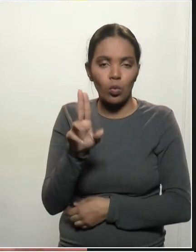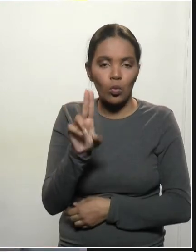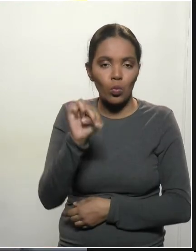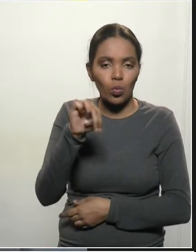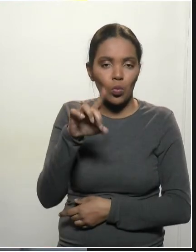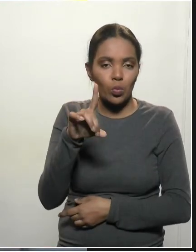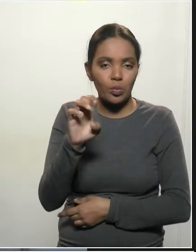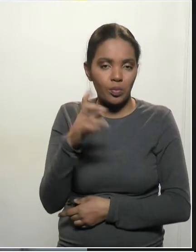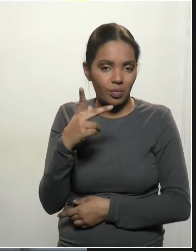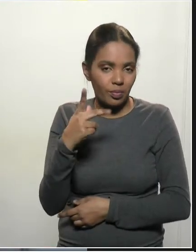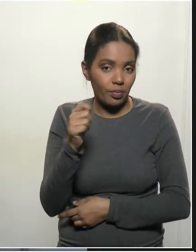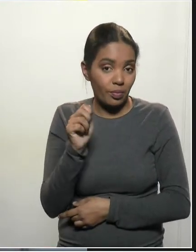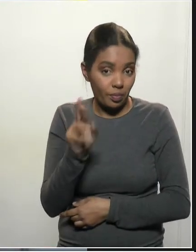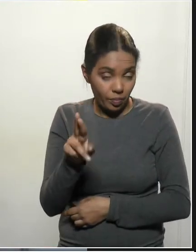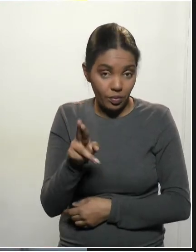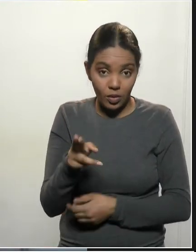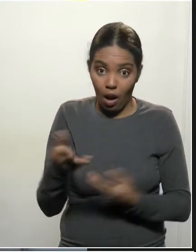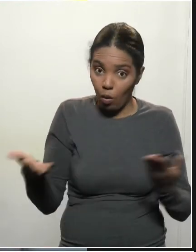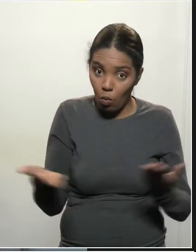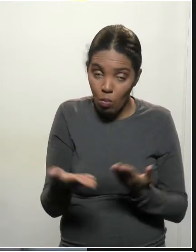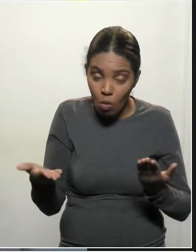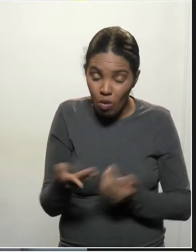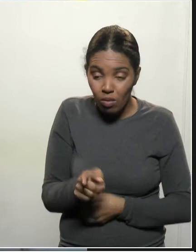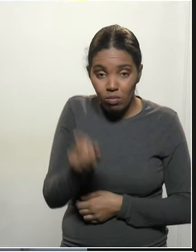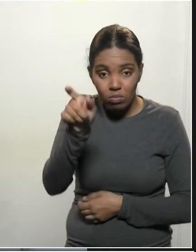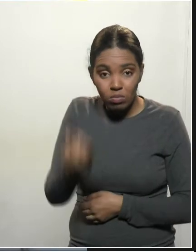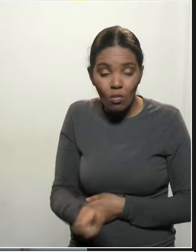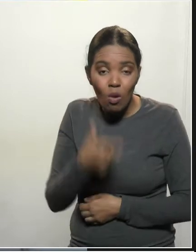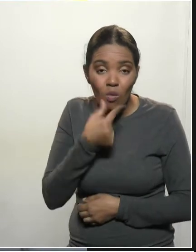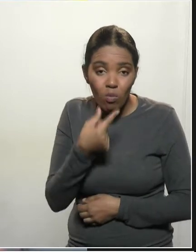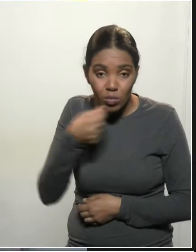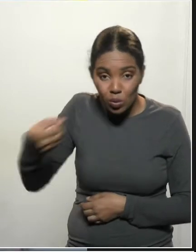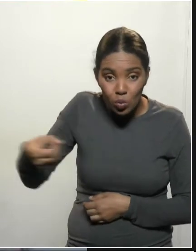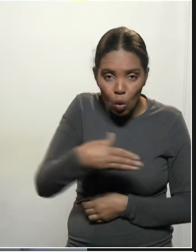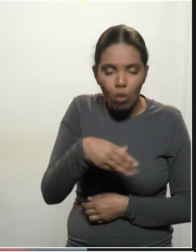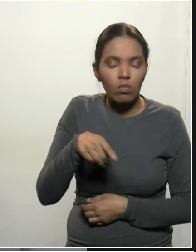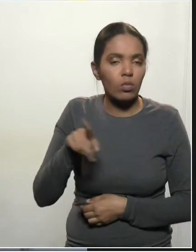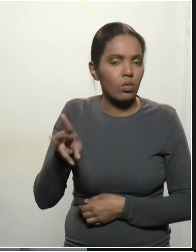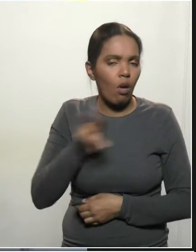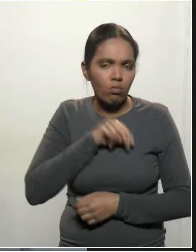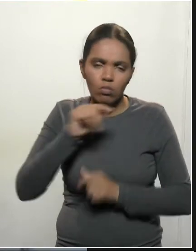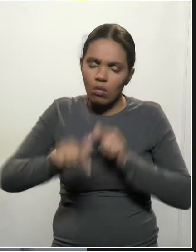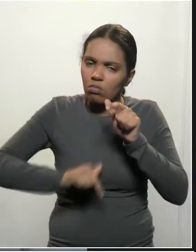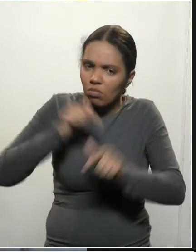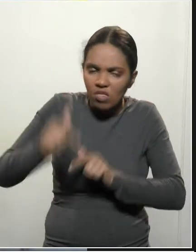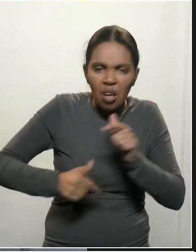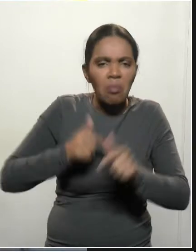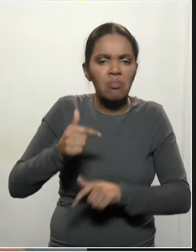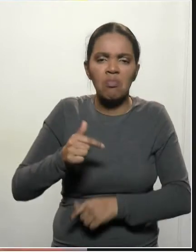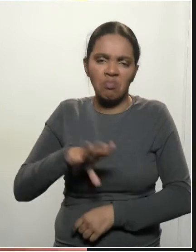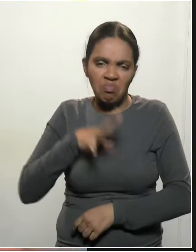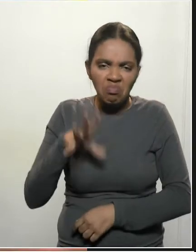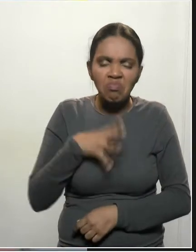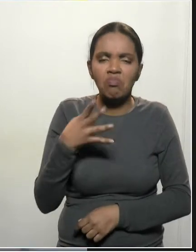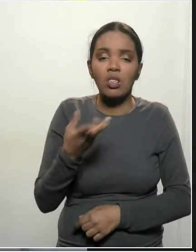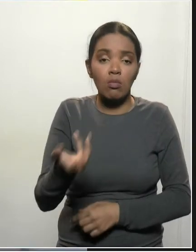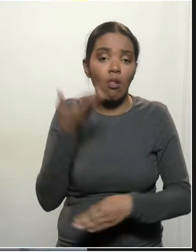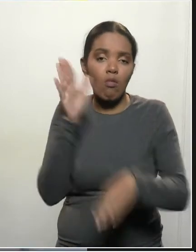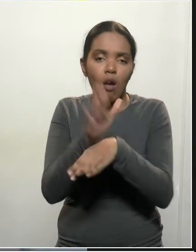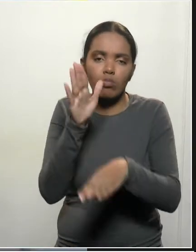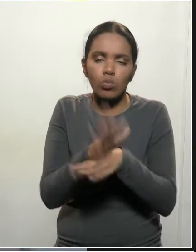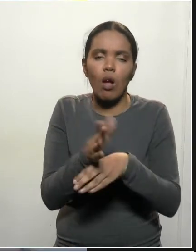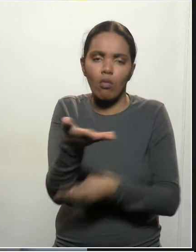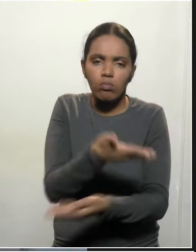agora o Alessandro, que eu conheci hoje, diga-se de passagem, também demonstra essa proatividade, esse protagonismo em querer atender bem